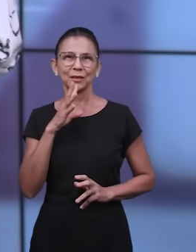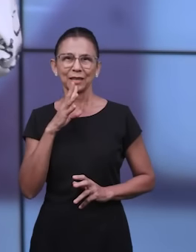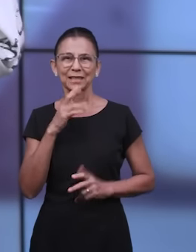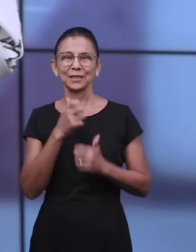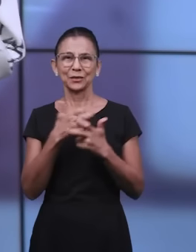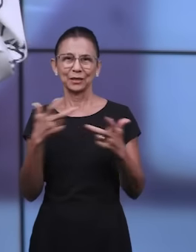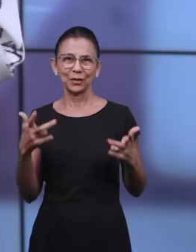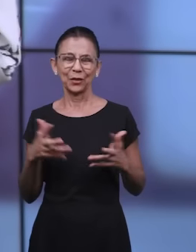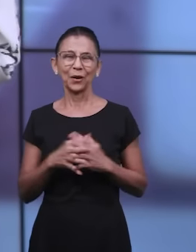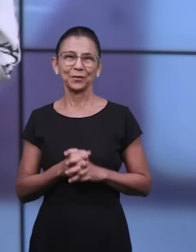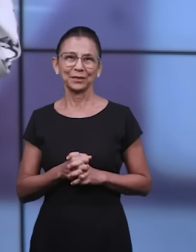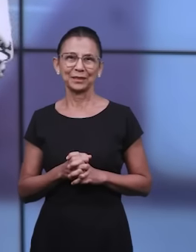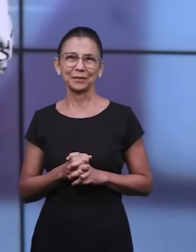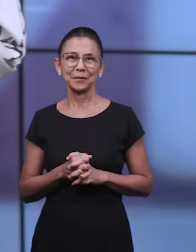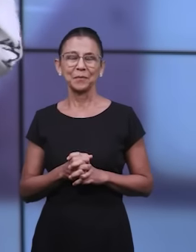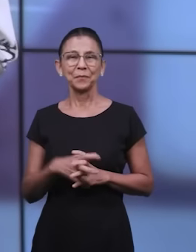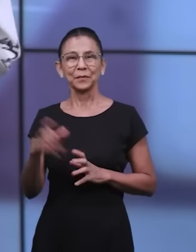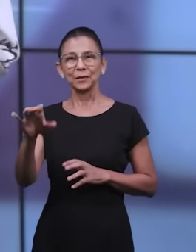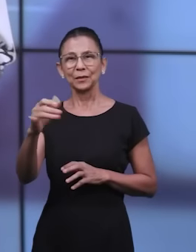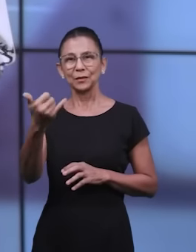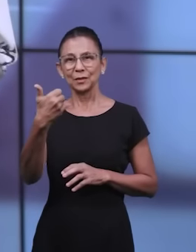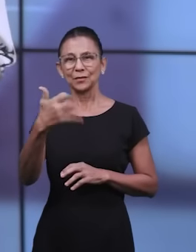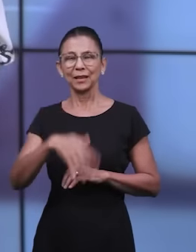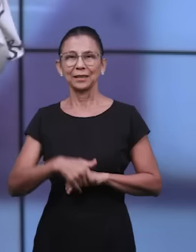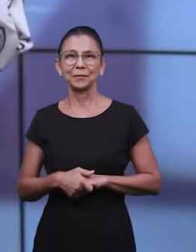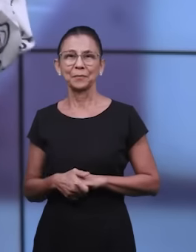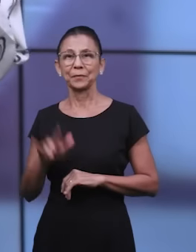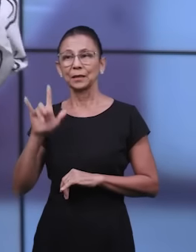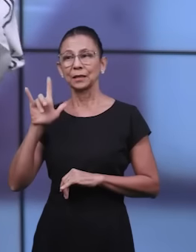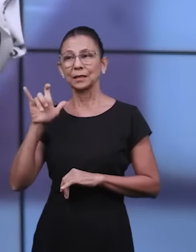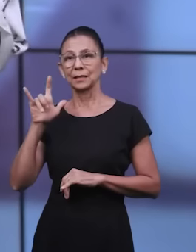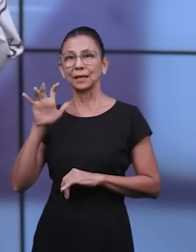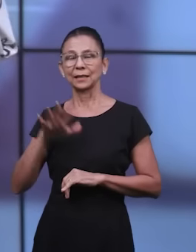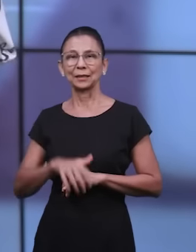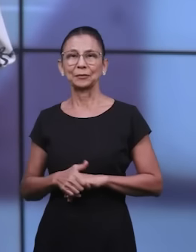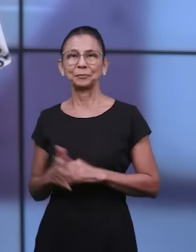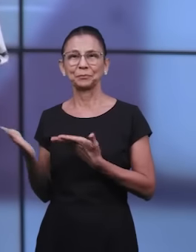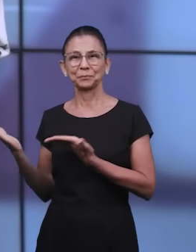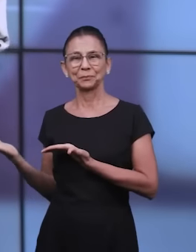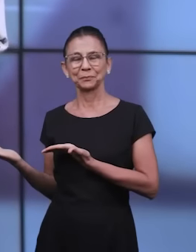nós. Acessem essas e outras informações no Instagram